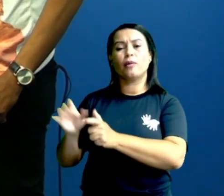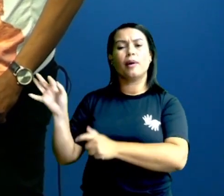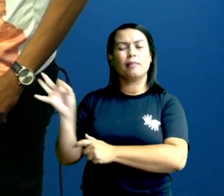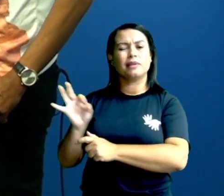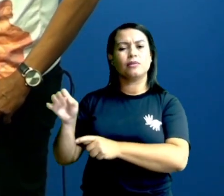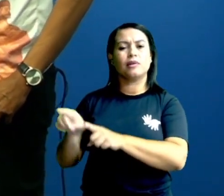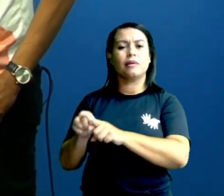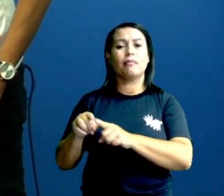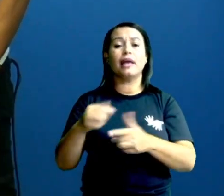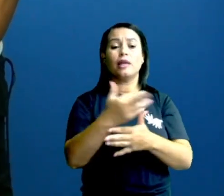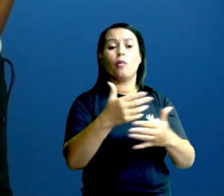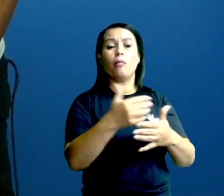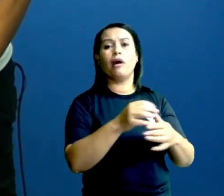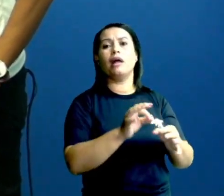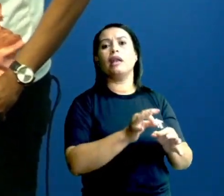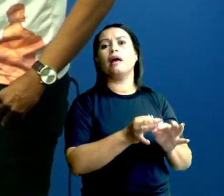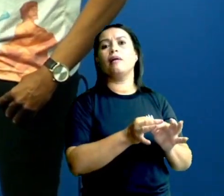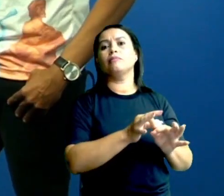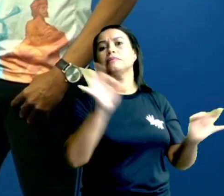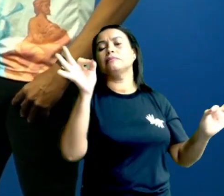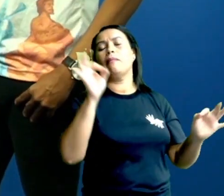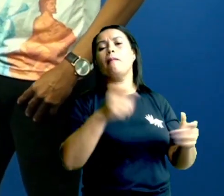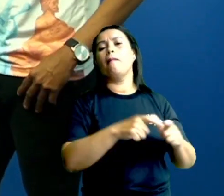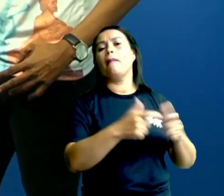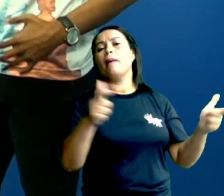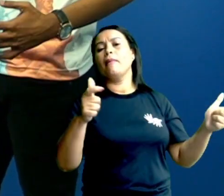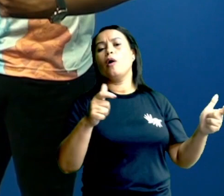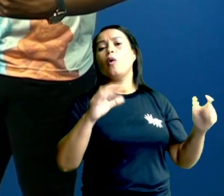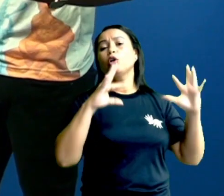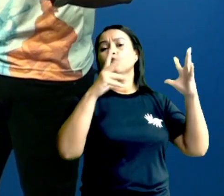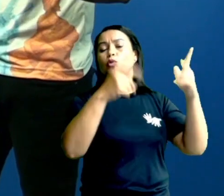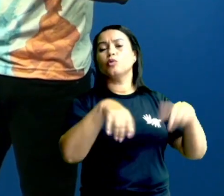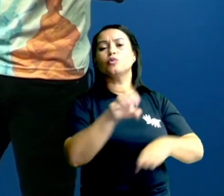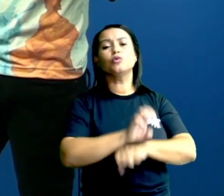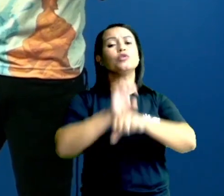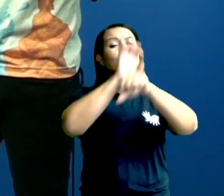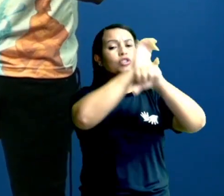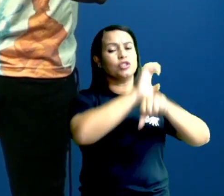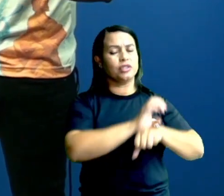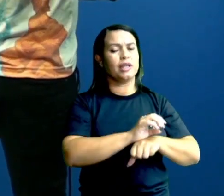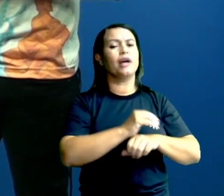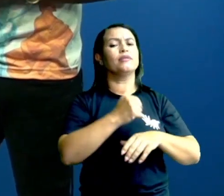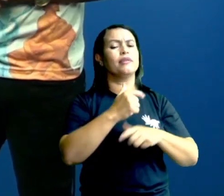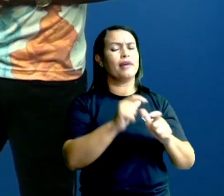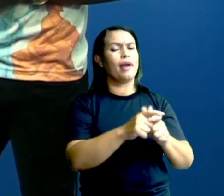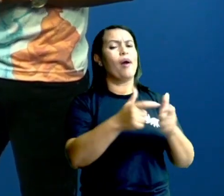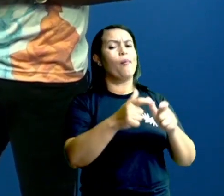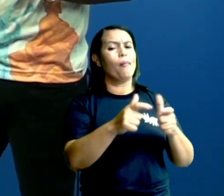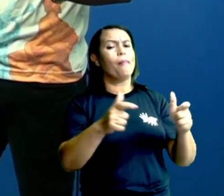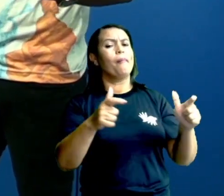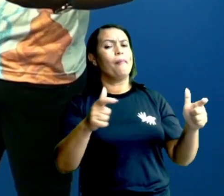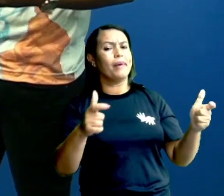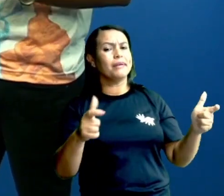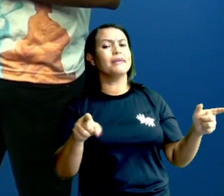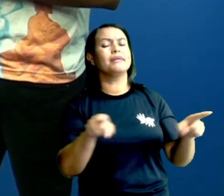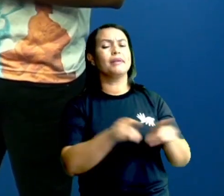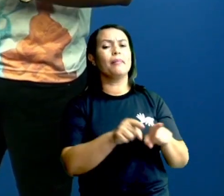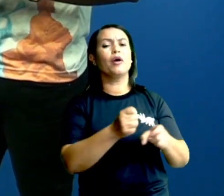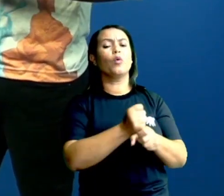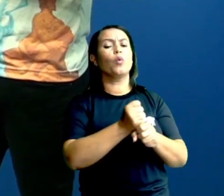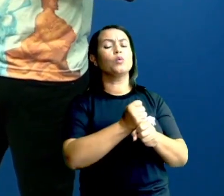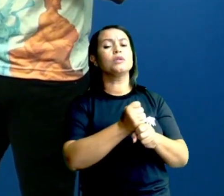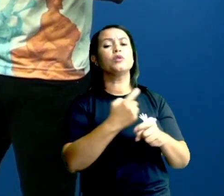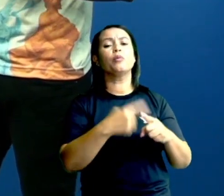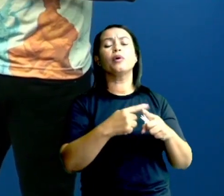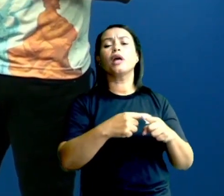percentuais O que é a população urbana em todos os estados da região a tendência que isso vai aumentando com o passar dos anos até porque